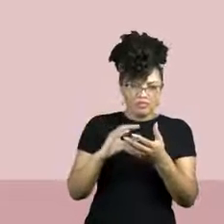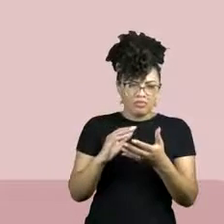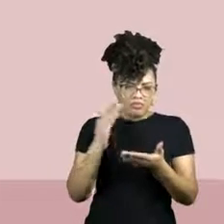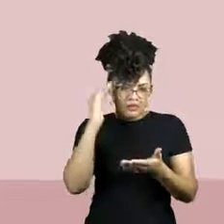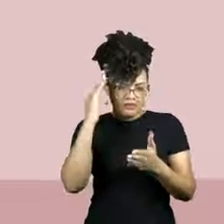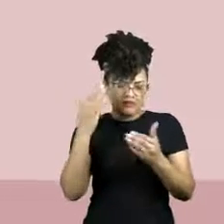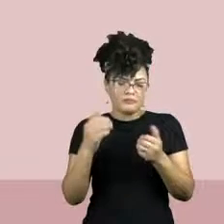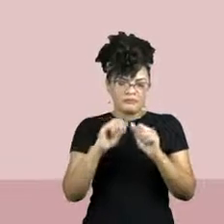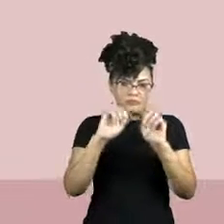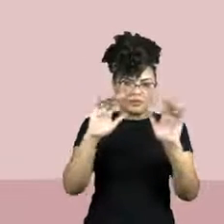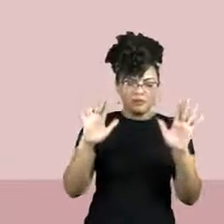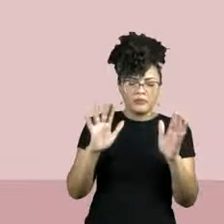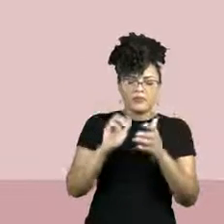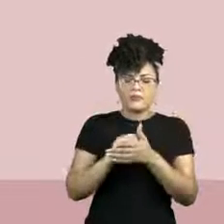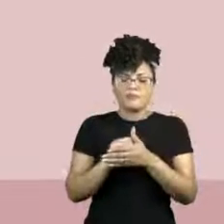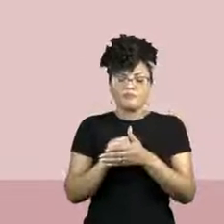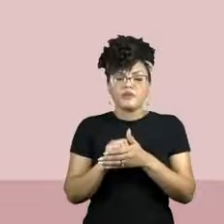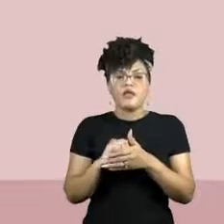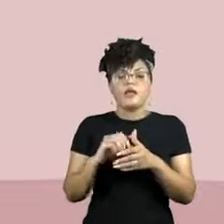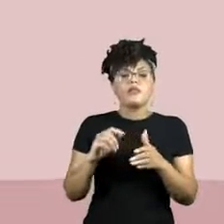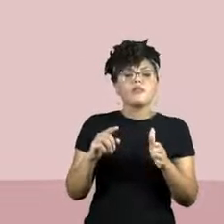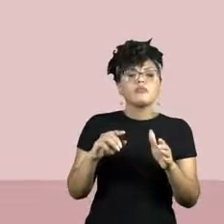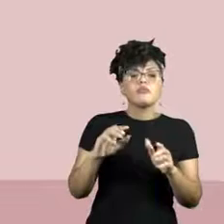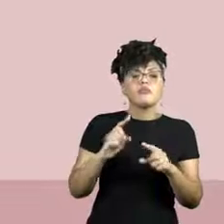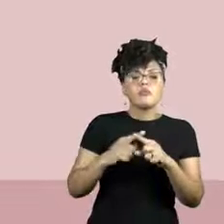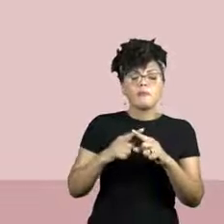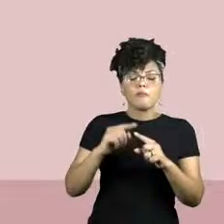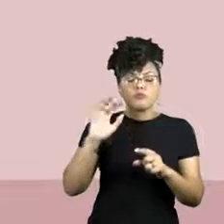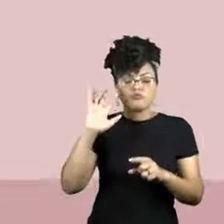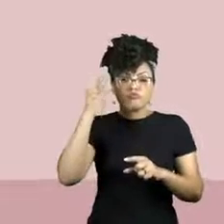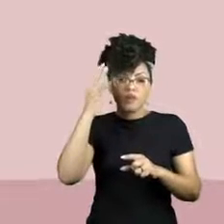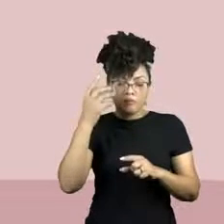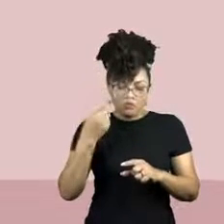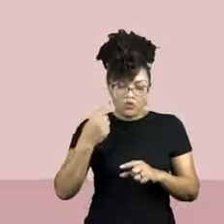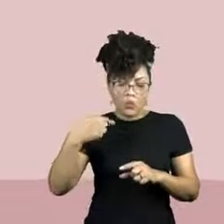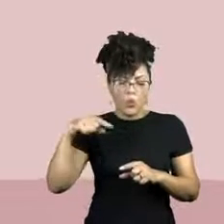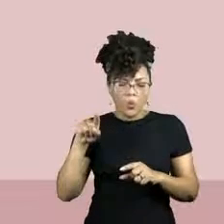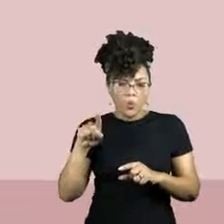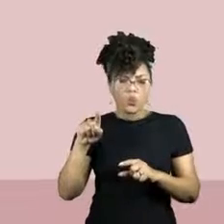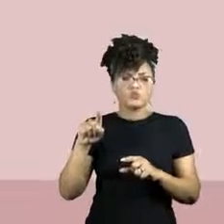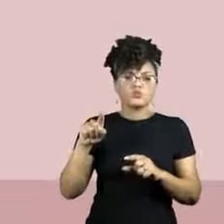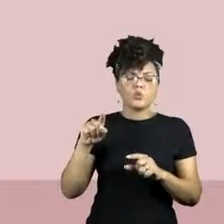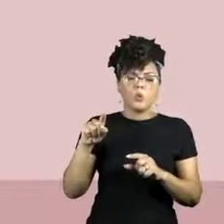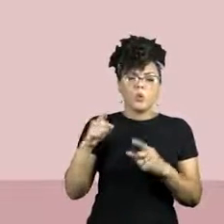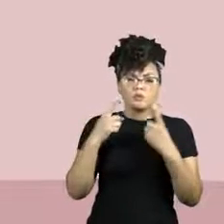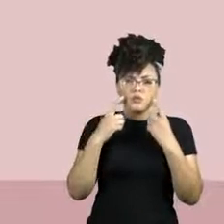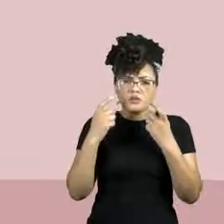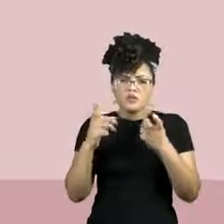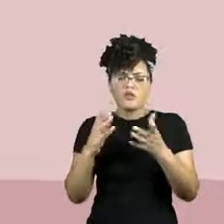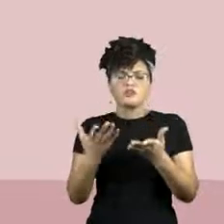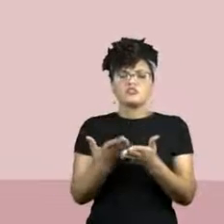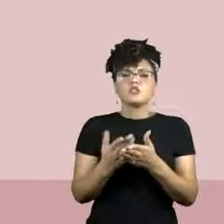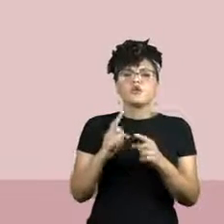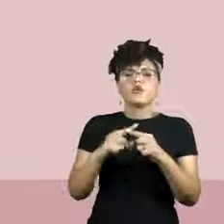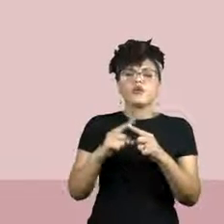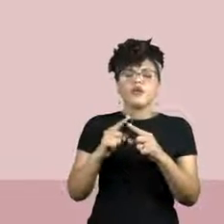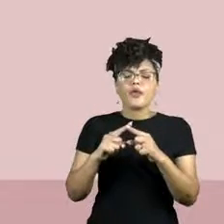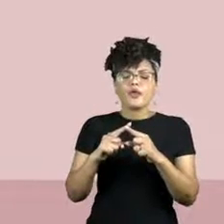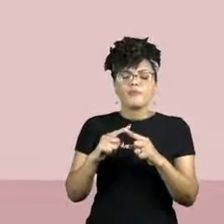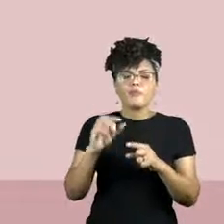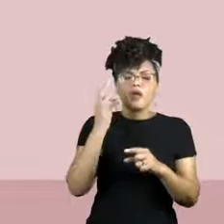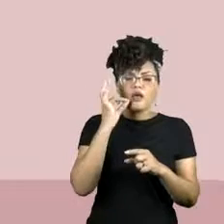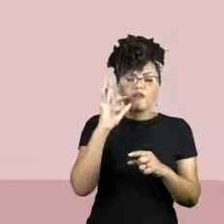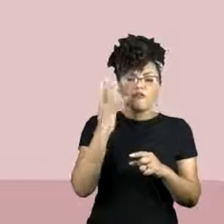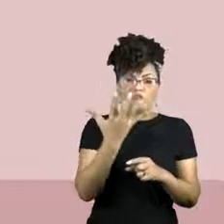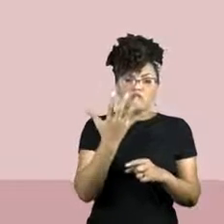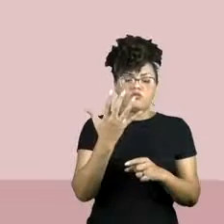outro fenômeno muito interessante, né, que acontece principalmente em solos também coesivos, né, que é o fenômeno de fendas